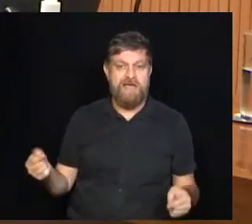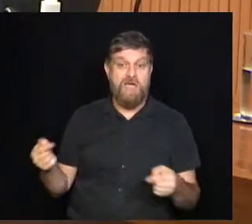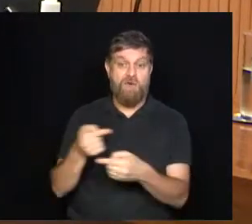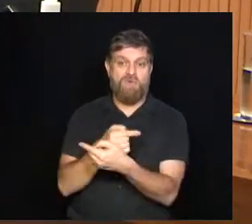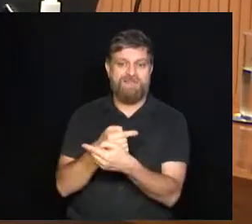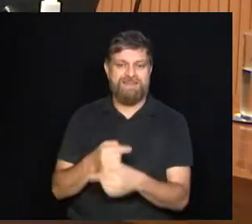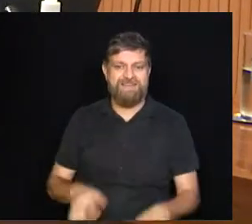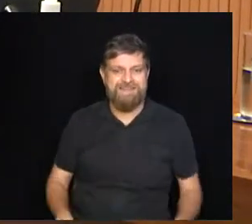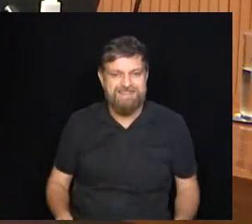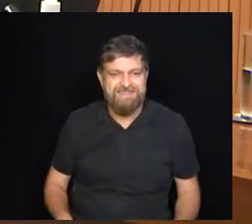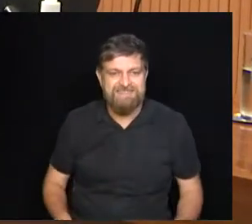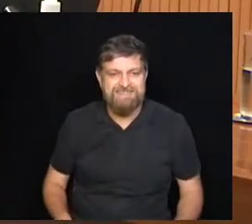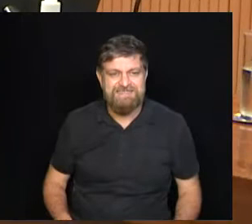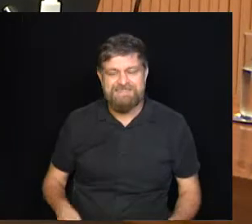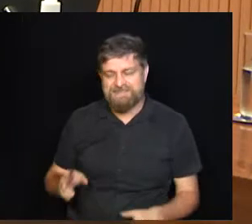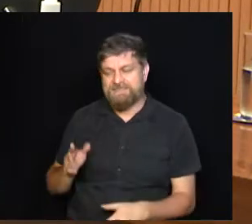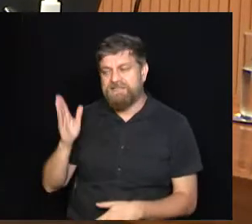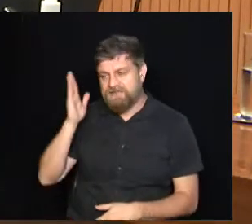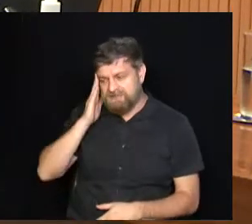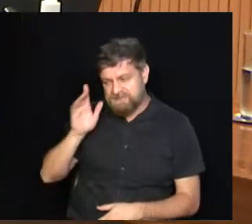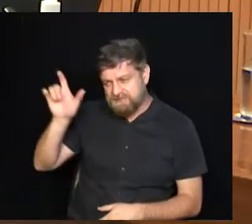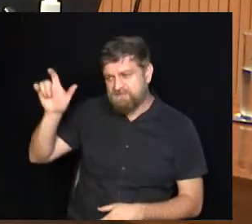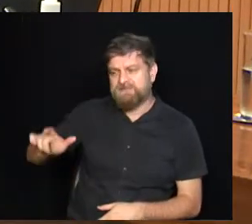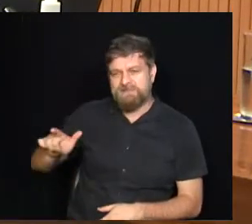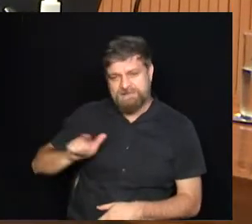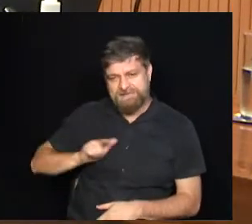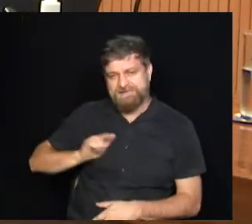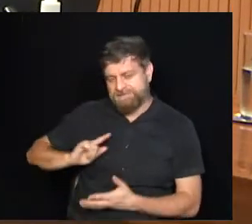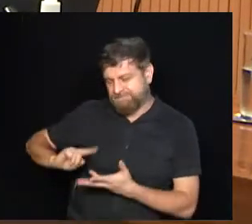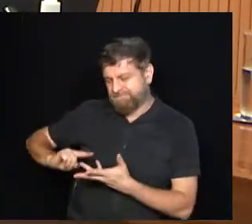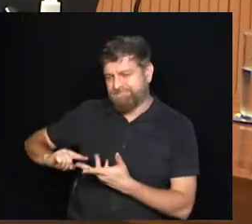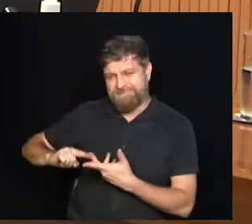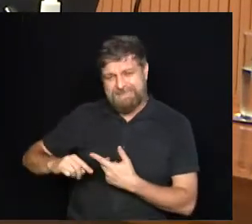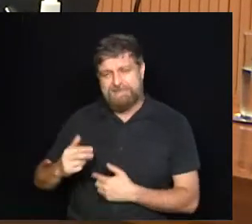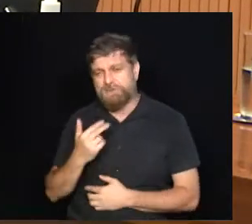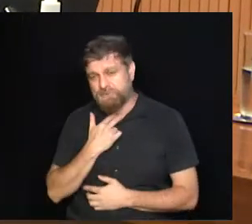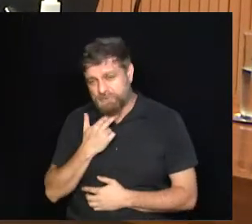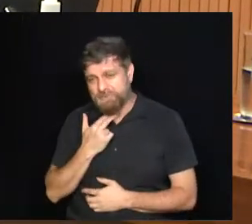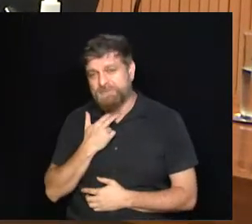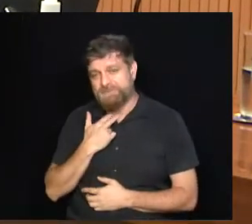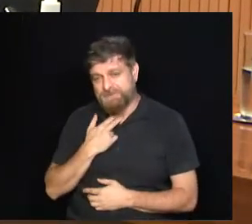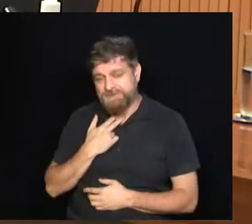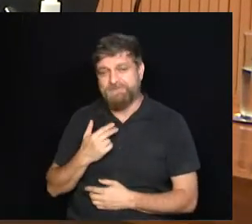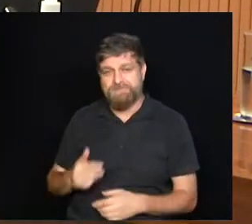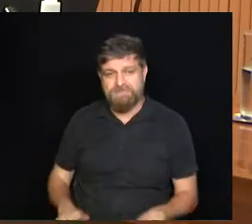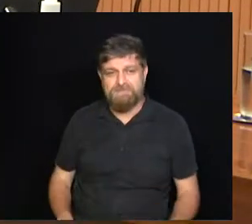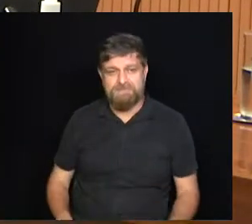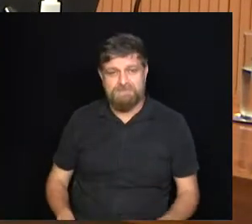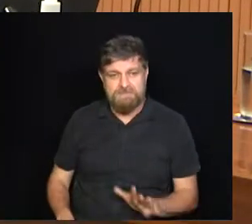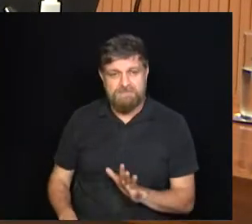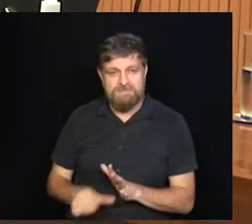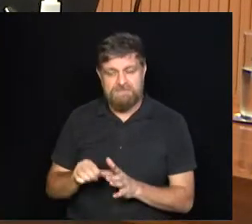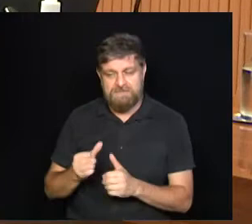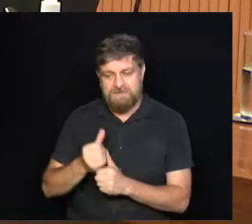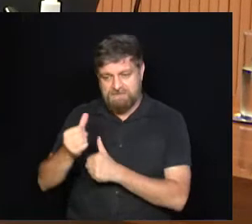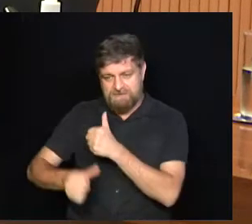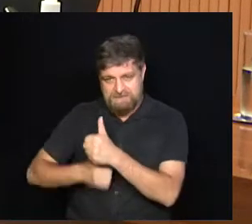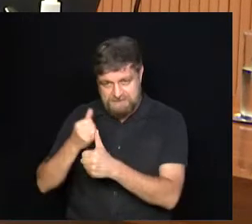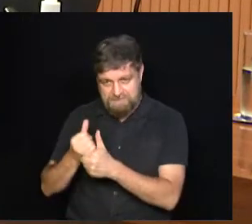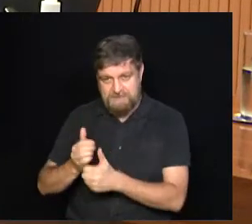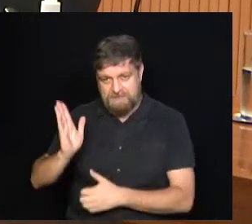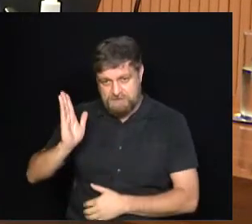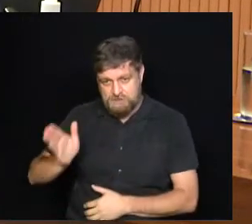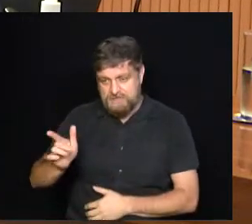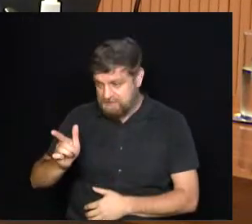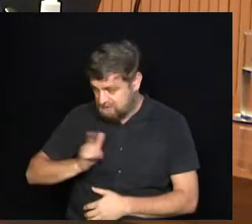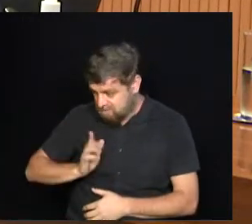viu, comandante? Mas eu sei que tem toda uma série de compromissos, né, então acho que o primeiro semestre nós já viemos, não,